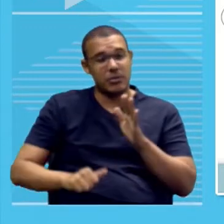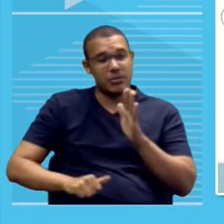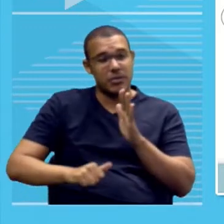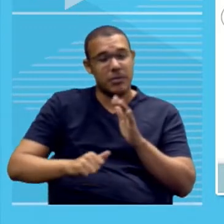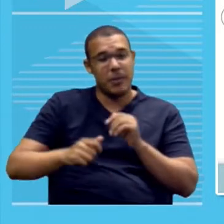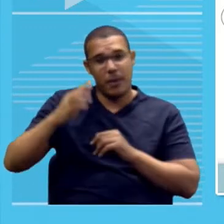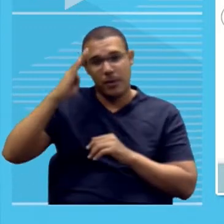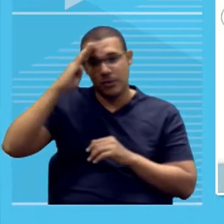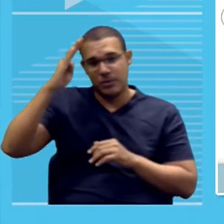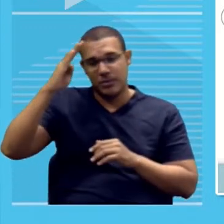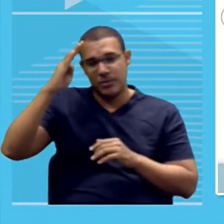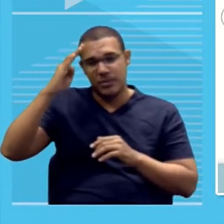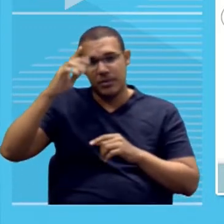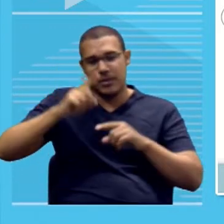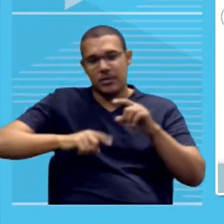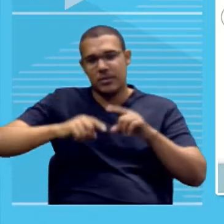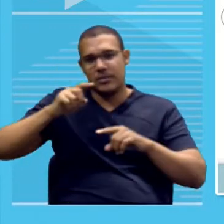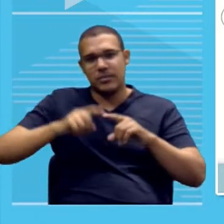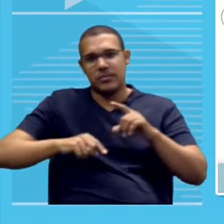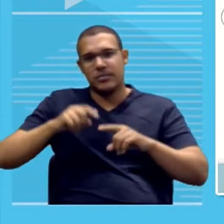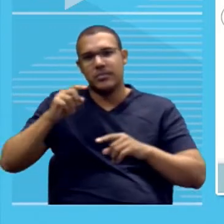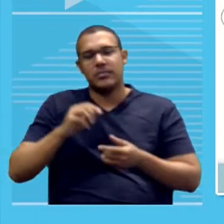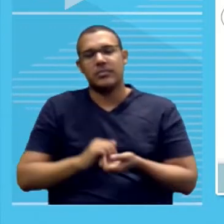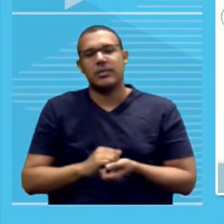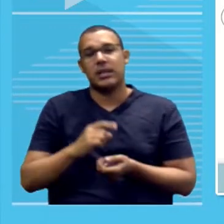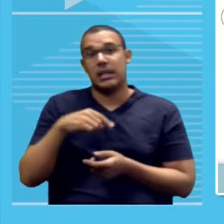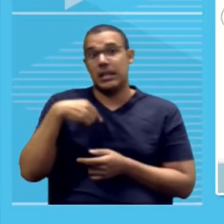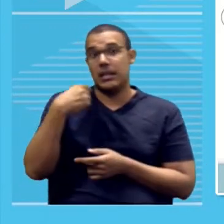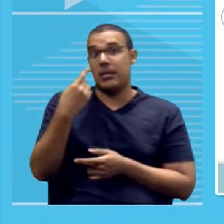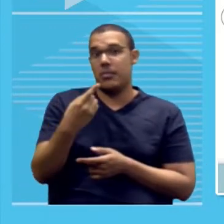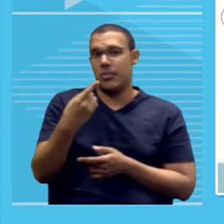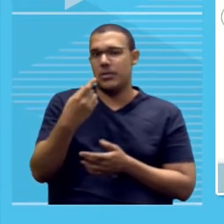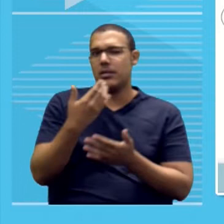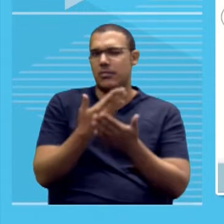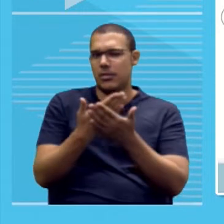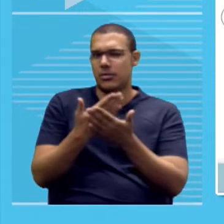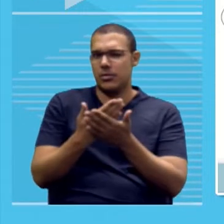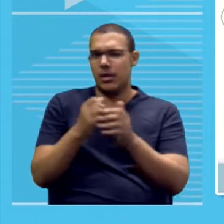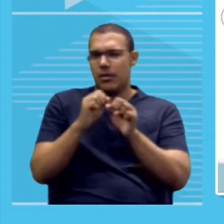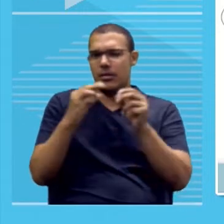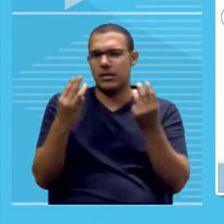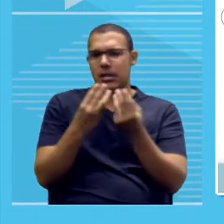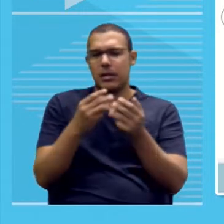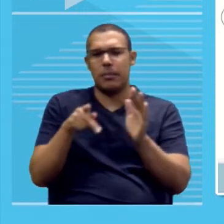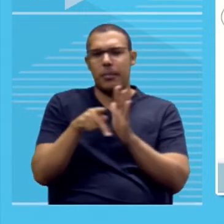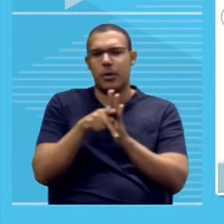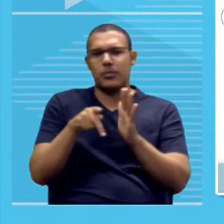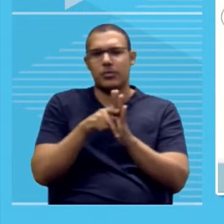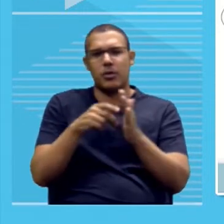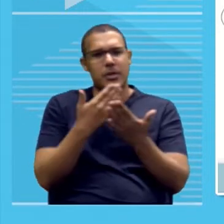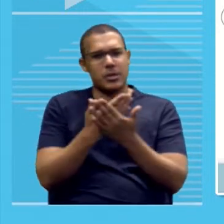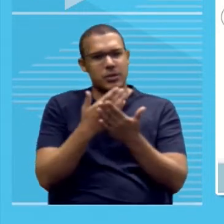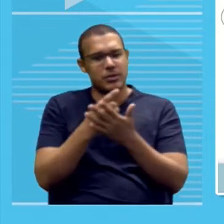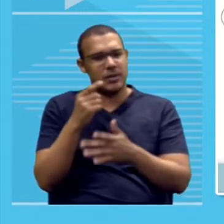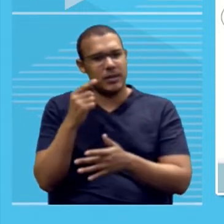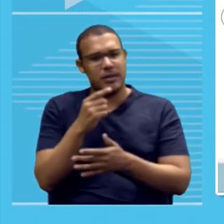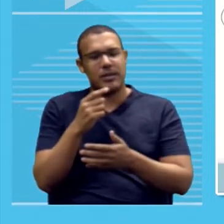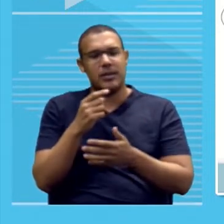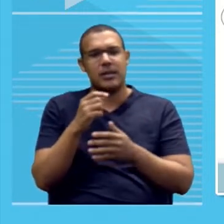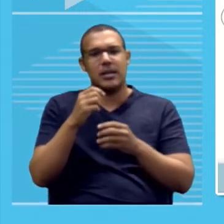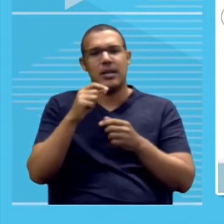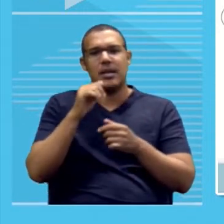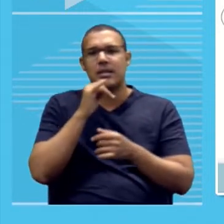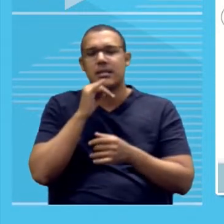objetos analisados, inclusive mais tarde. A gente vai ter um slide só para falar sobre os tipos de lâmpada diferentes do nosso dia a